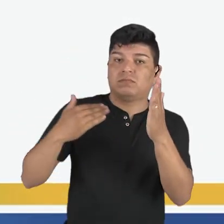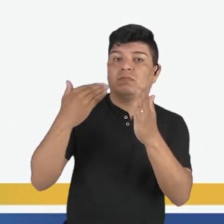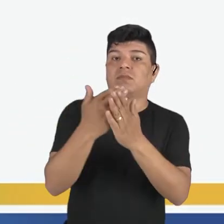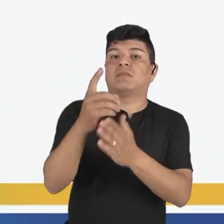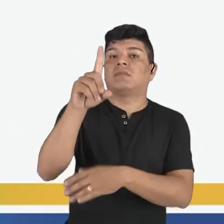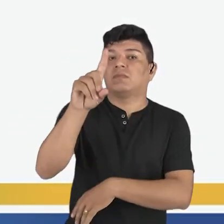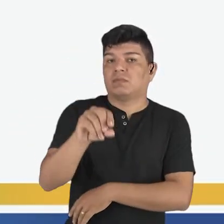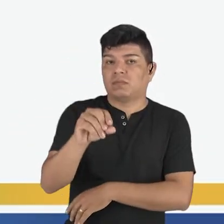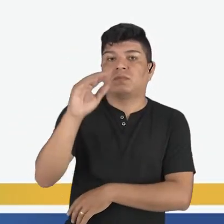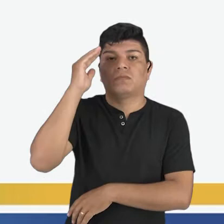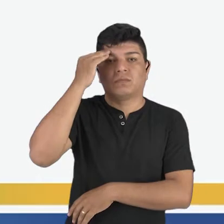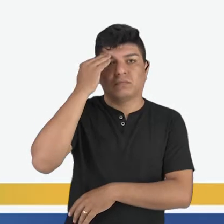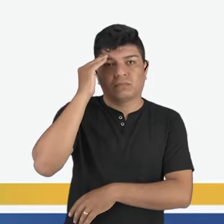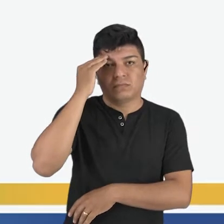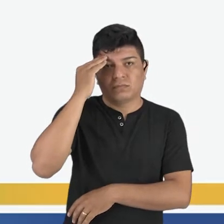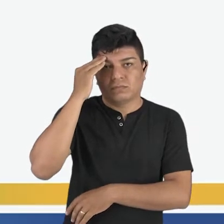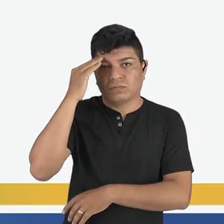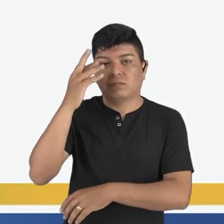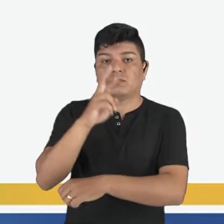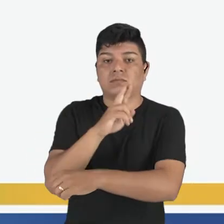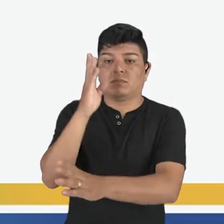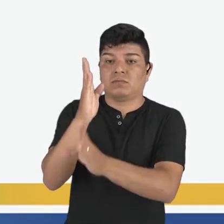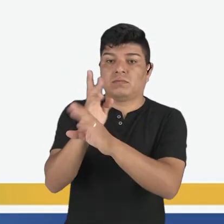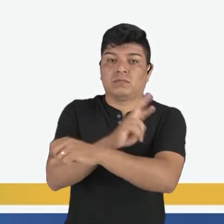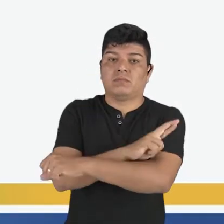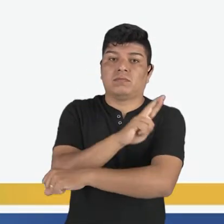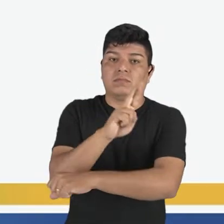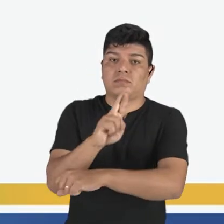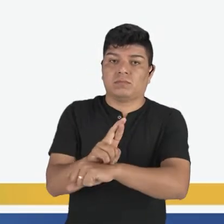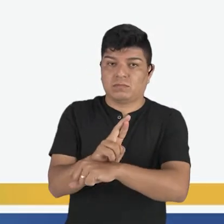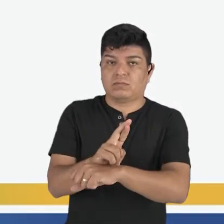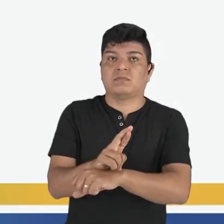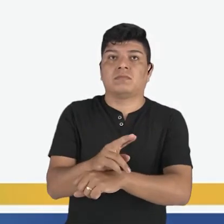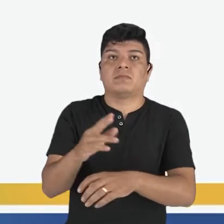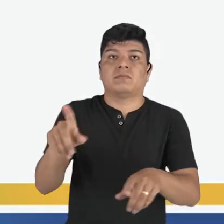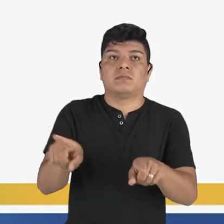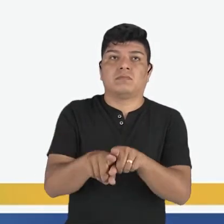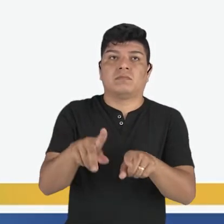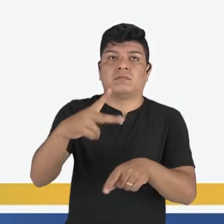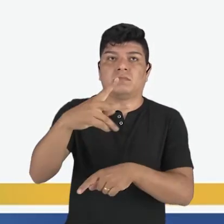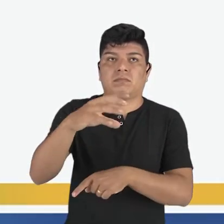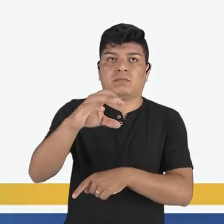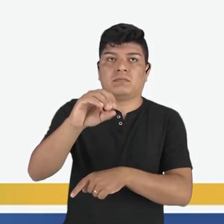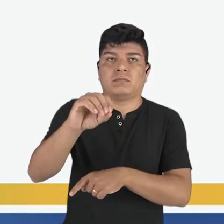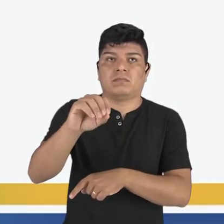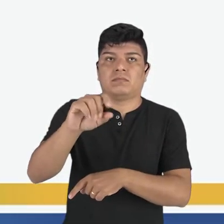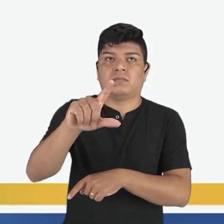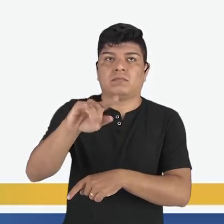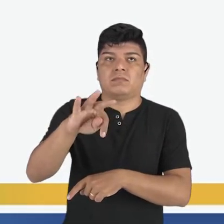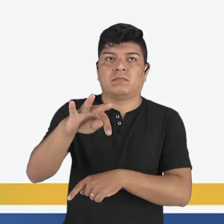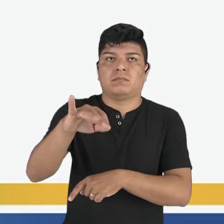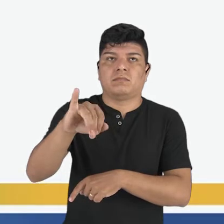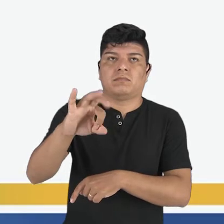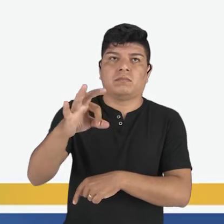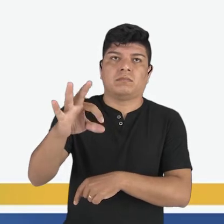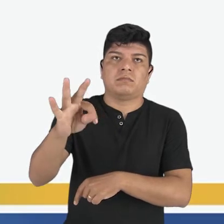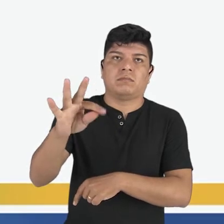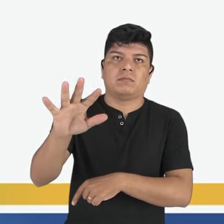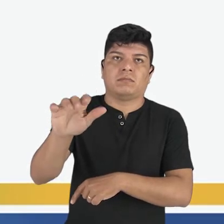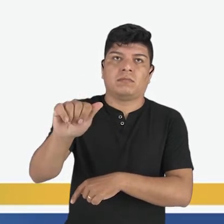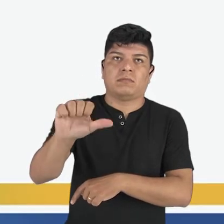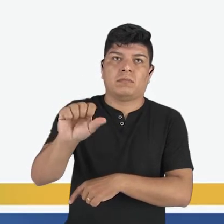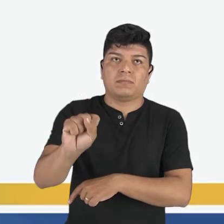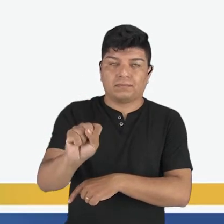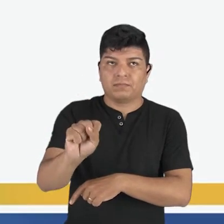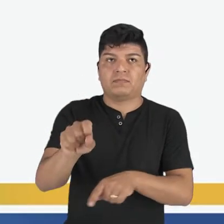é entendido por essas religiões. E nas religiões politeístas nós temos o hinduísmo, que tem dois tipos de